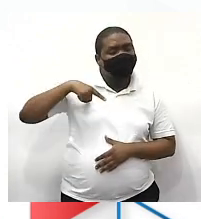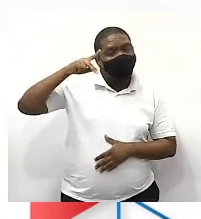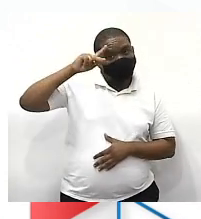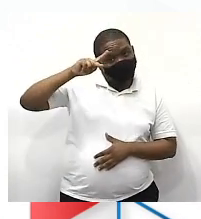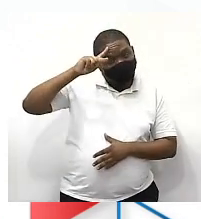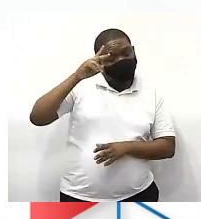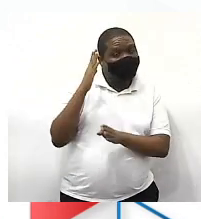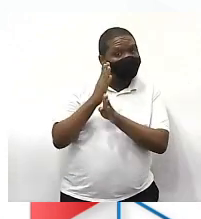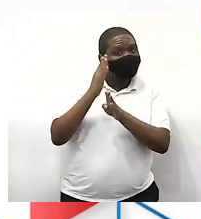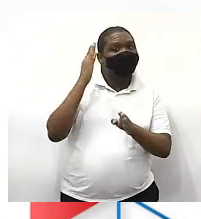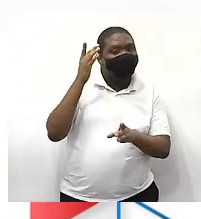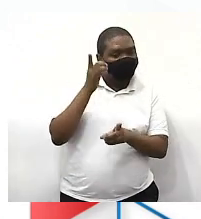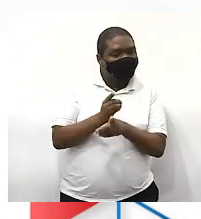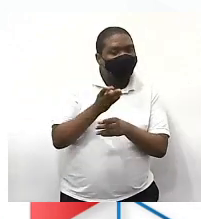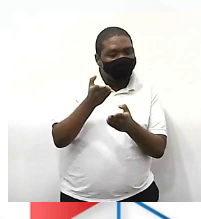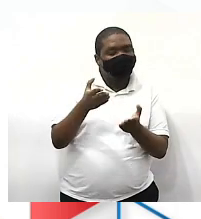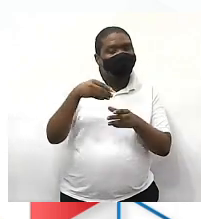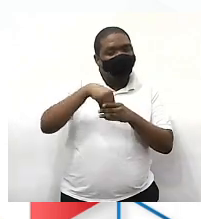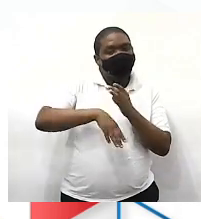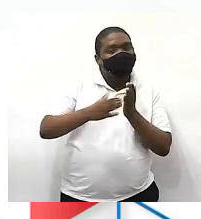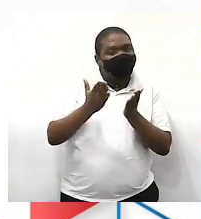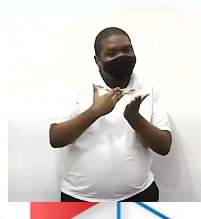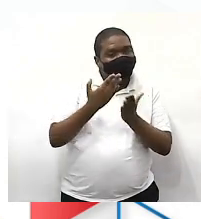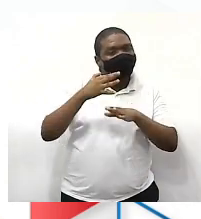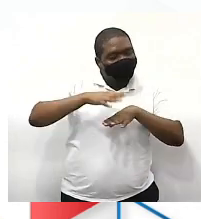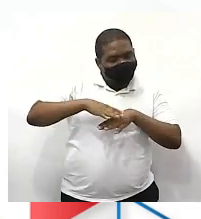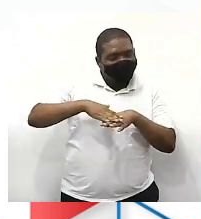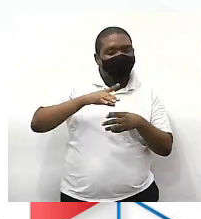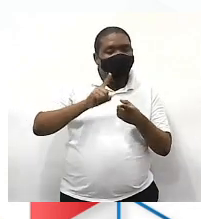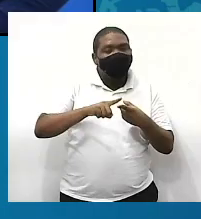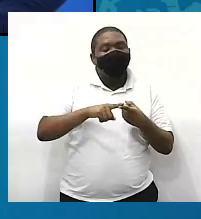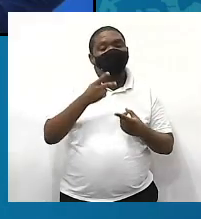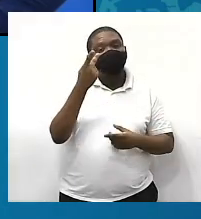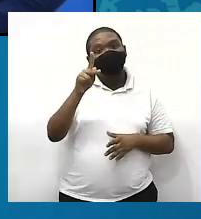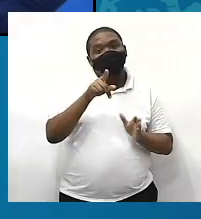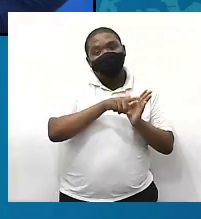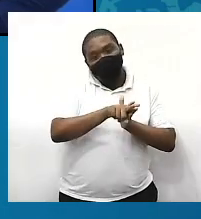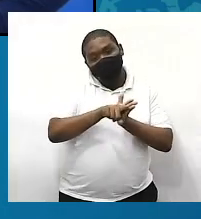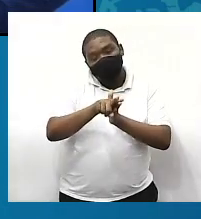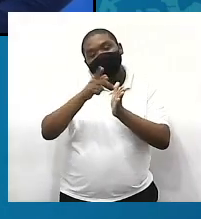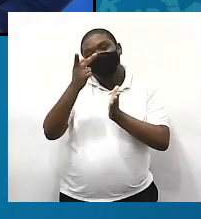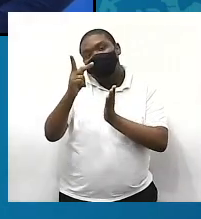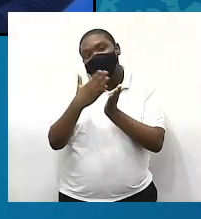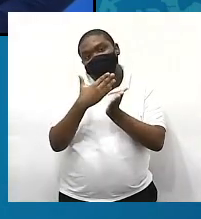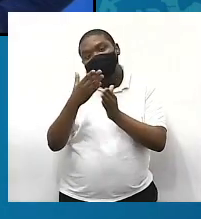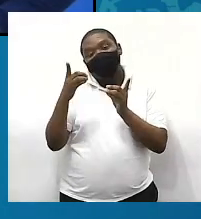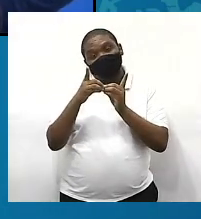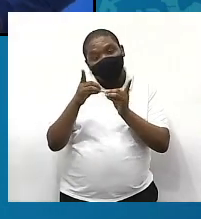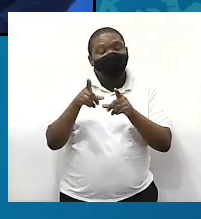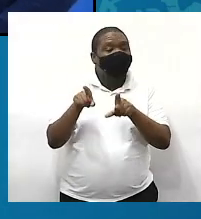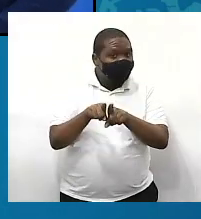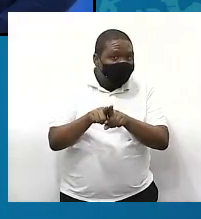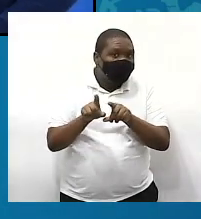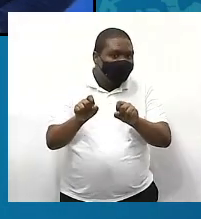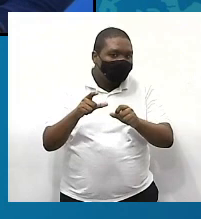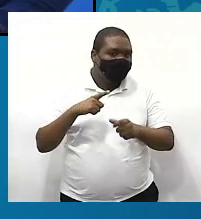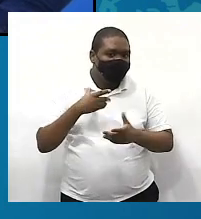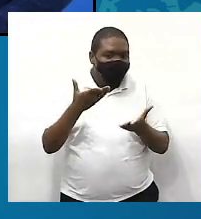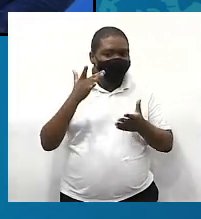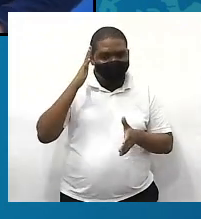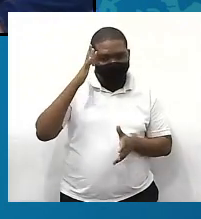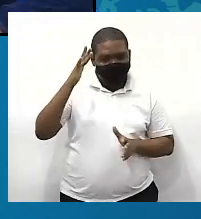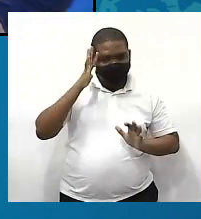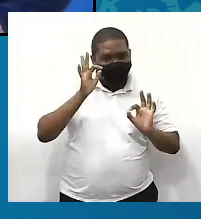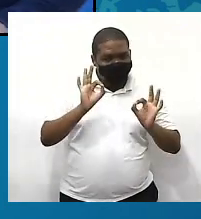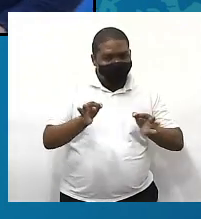Você vai encontrar isso nos livros de matemática e na sua pesquisa lá, no seu livro didático pode também ter essa referência,